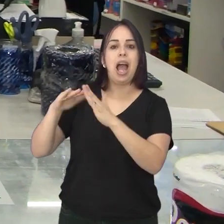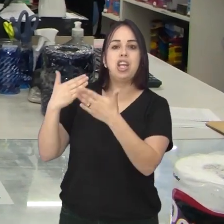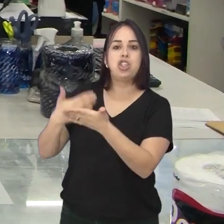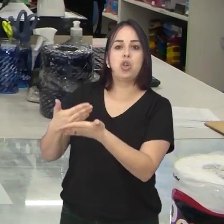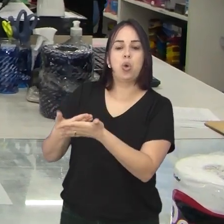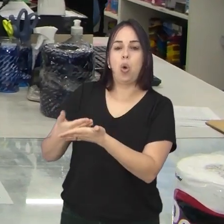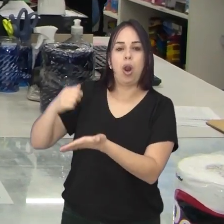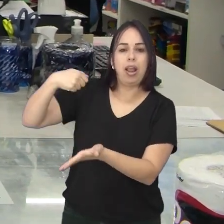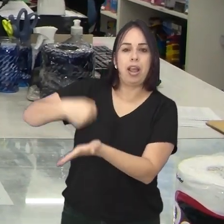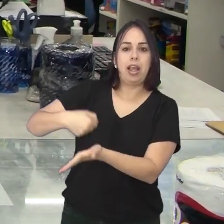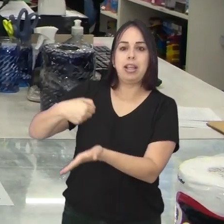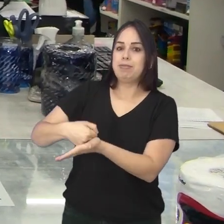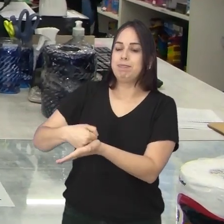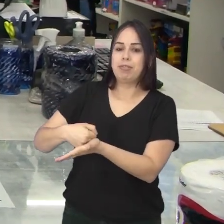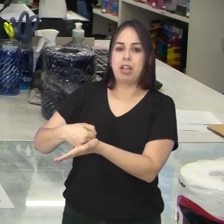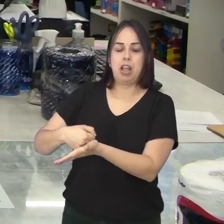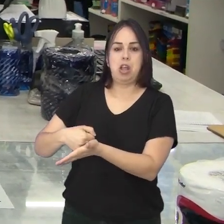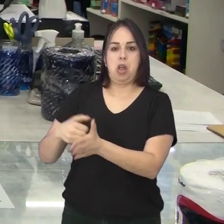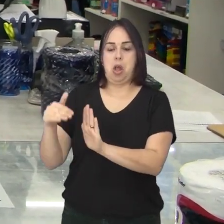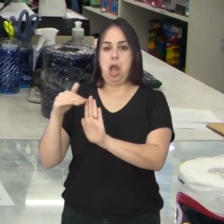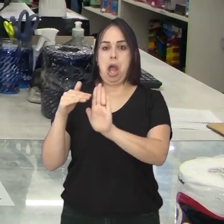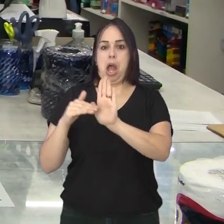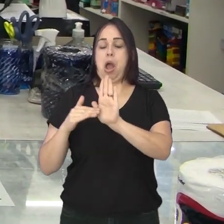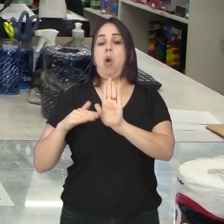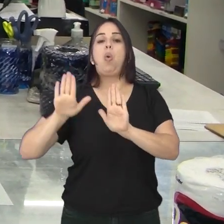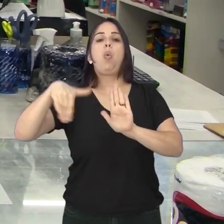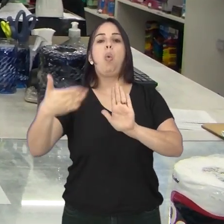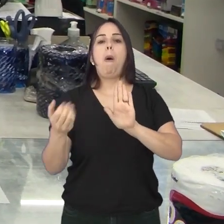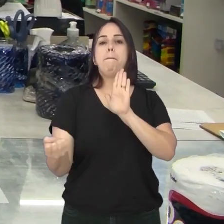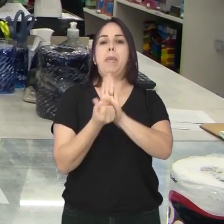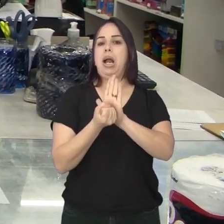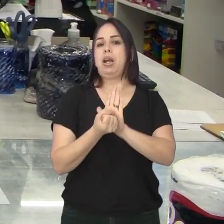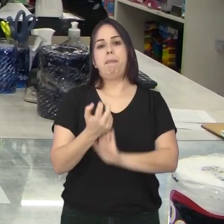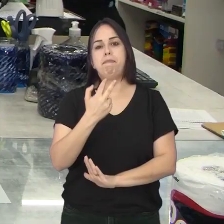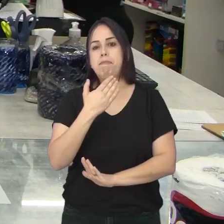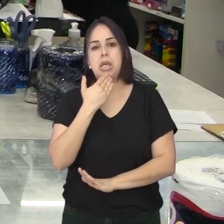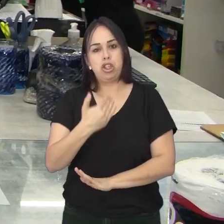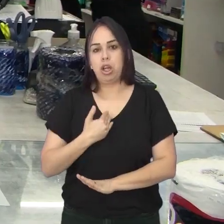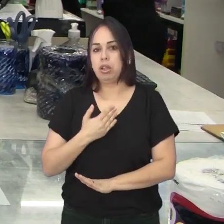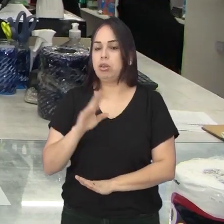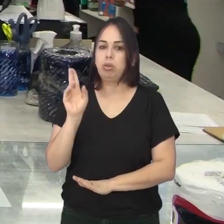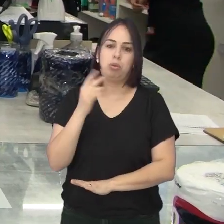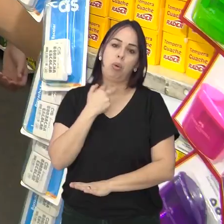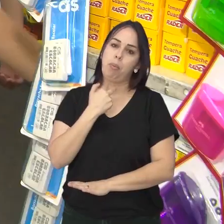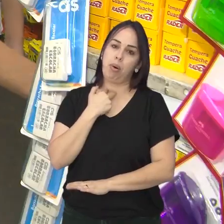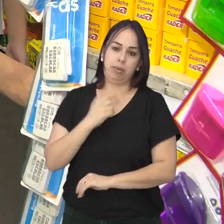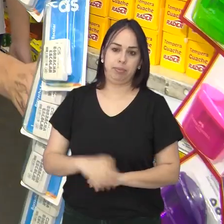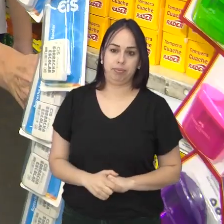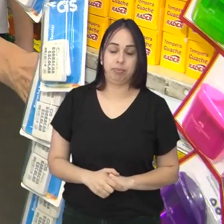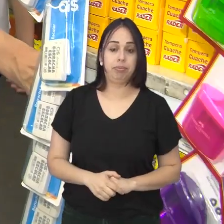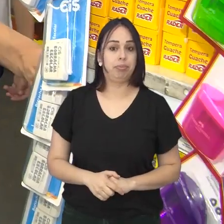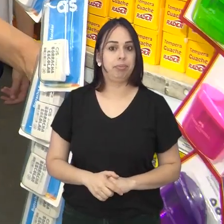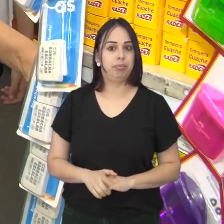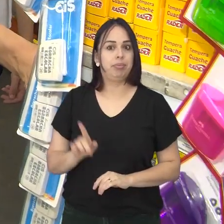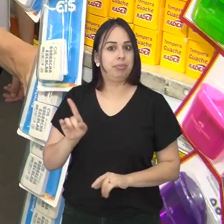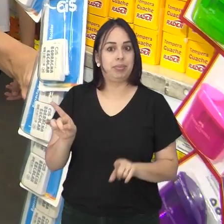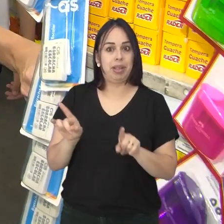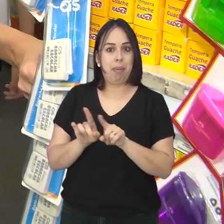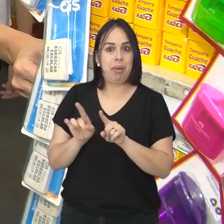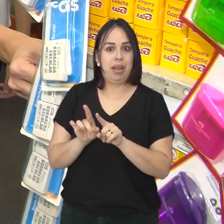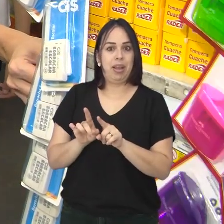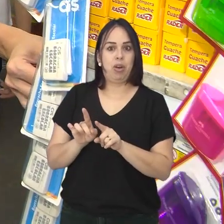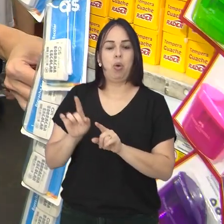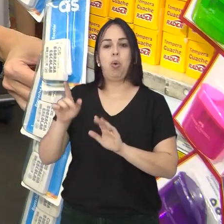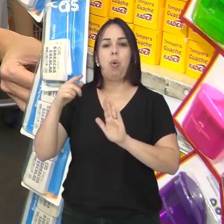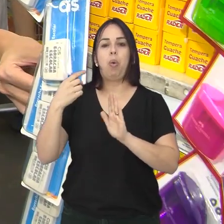não podem, em hipótese alguma, determinar a marca dos objetos solicitados. E detalhe, a escola não